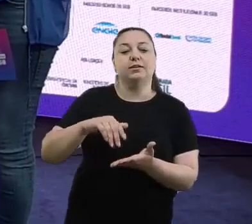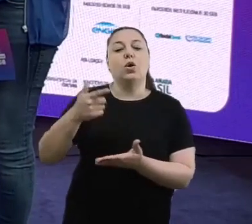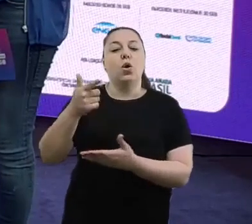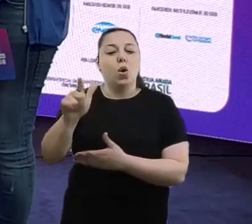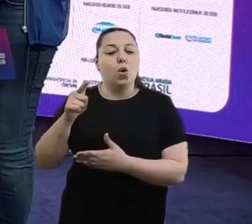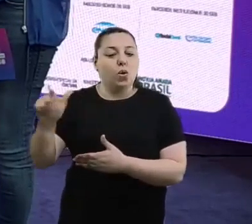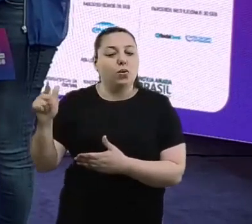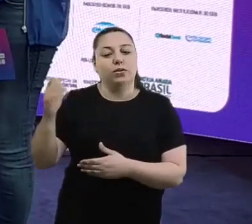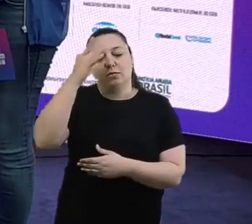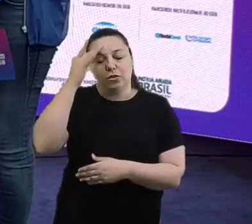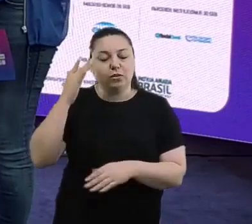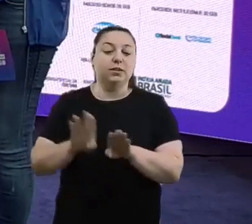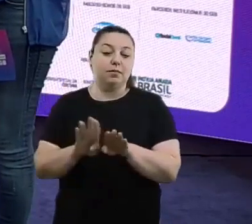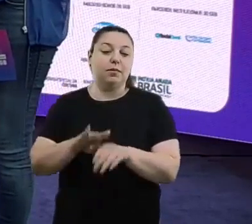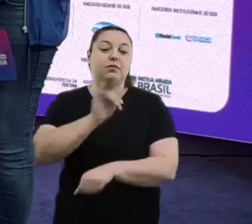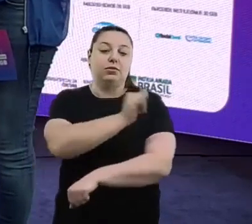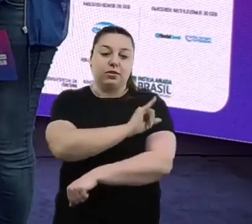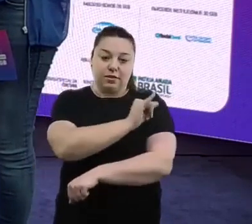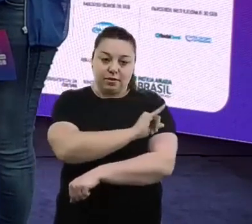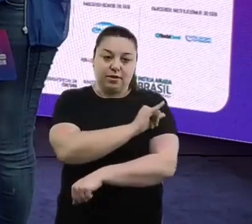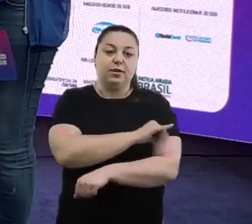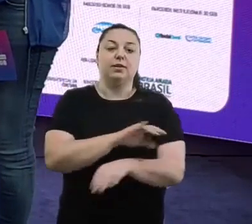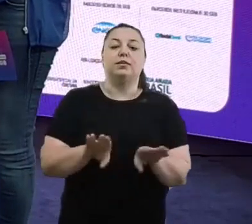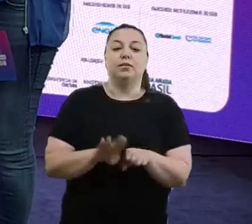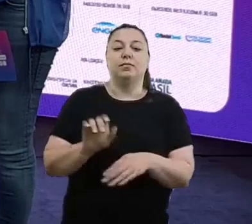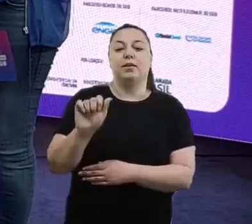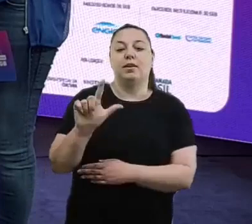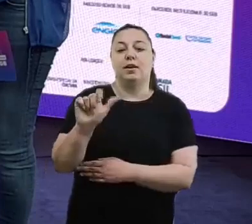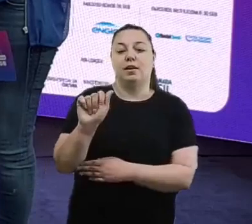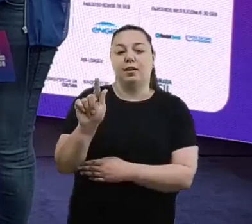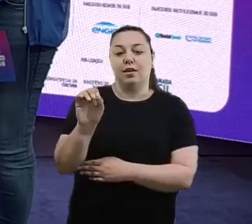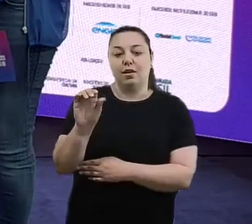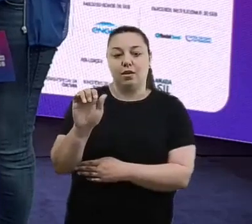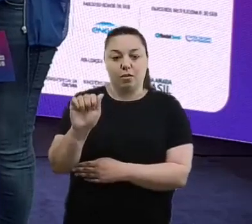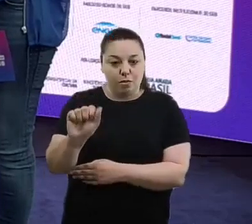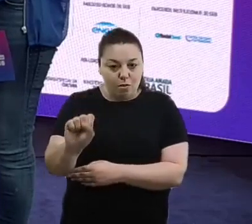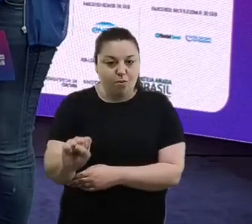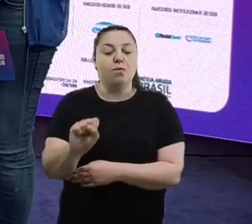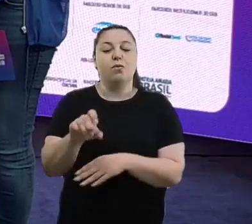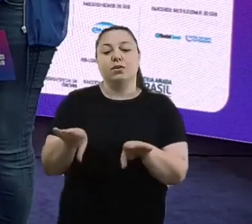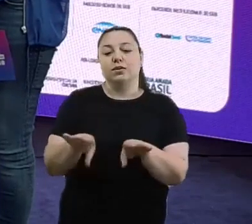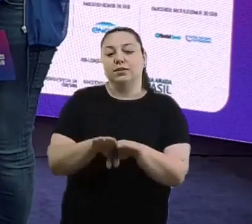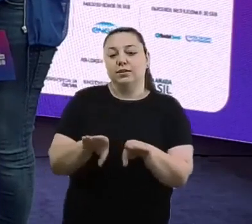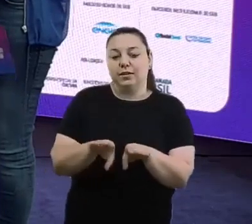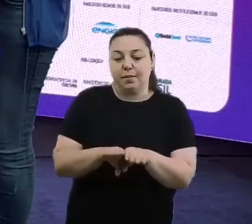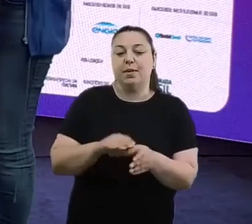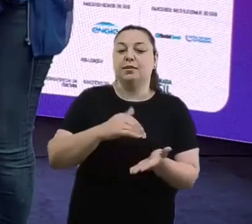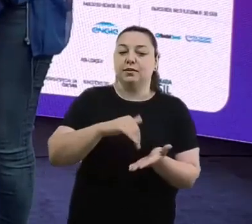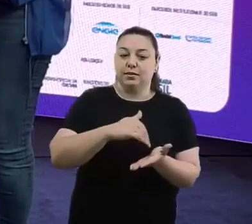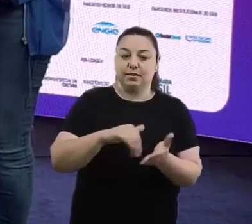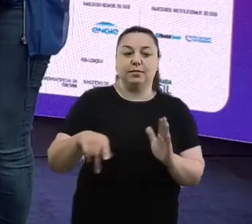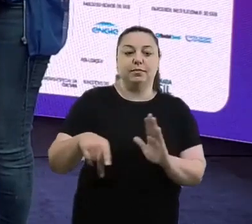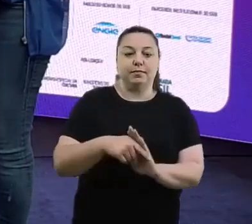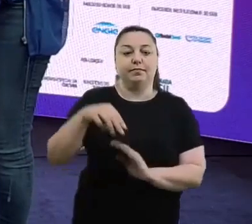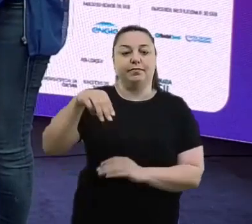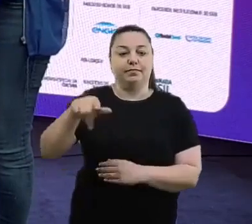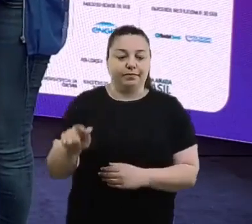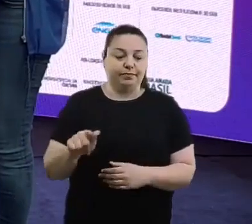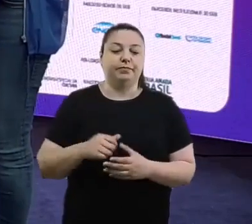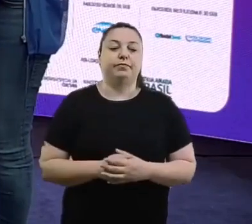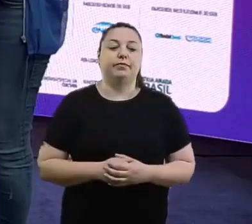Janeiro, a CEPLAG do Alagoas e a Secretaria de Agricultura, Pecuária e Abastecimento de Minas Gerais, a CEAPA. Tá